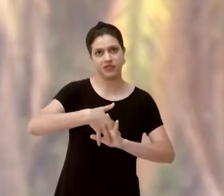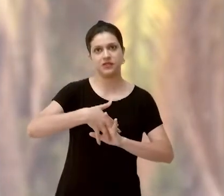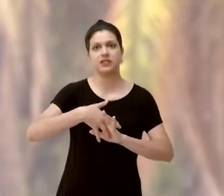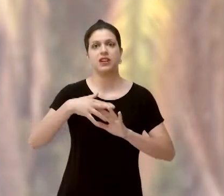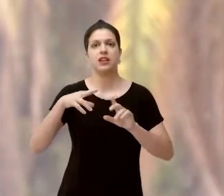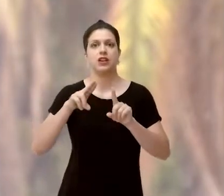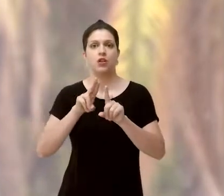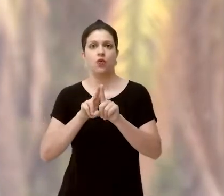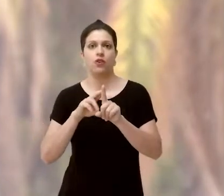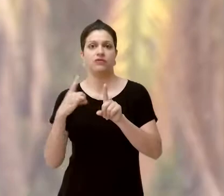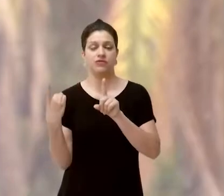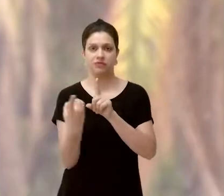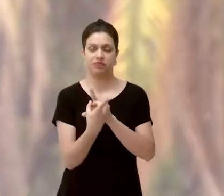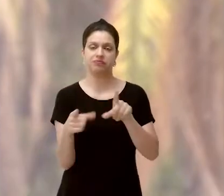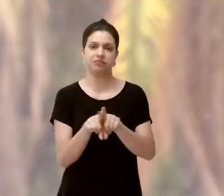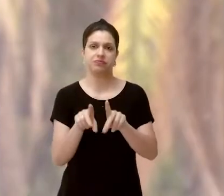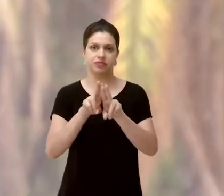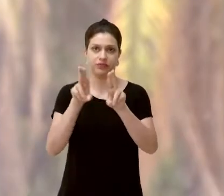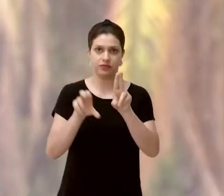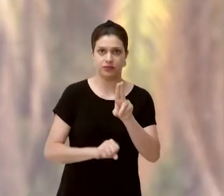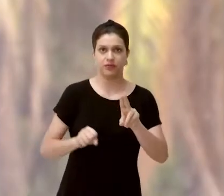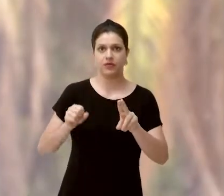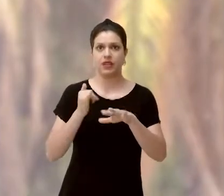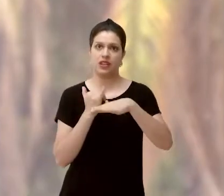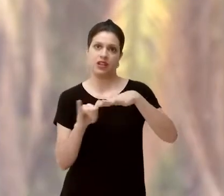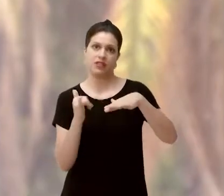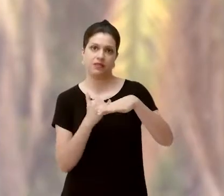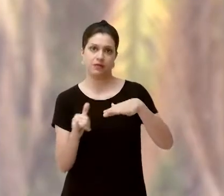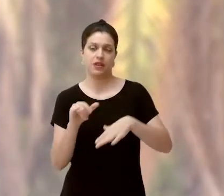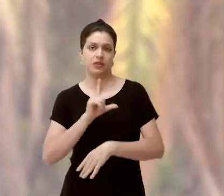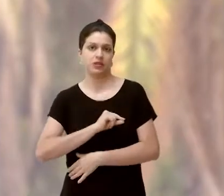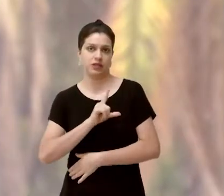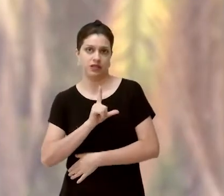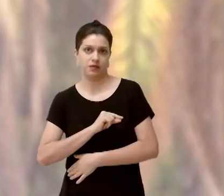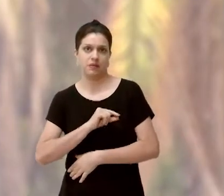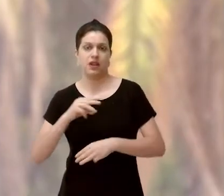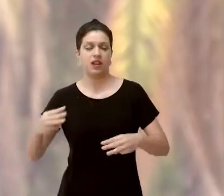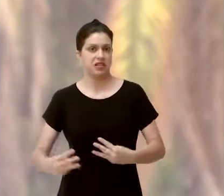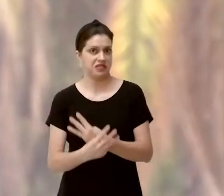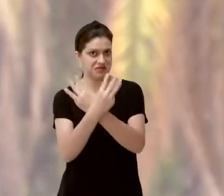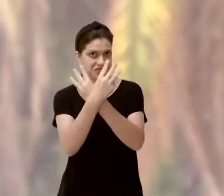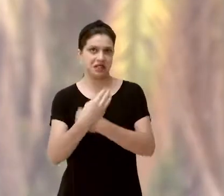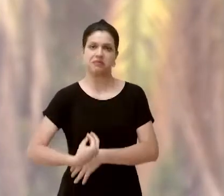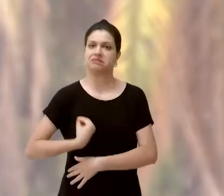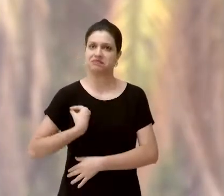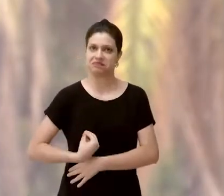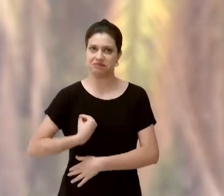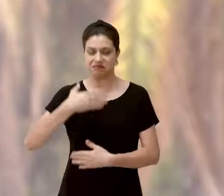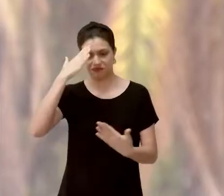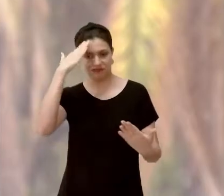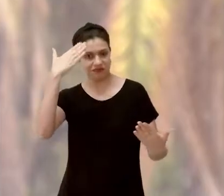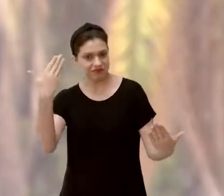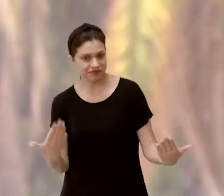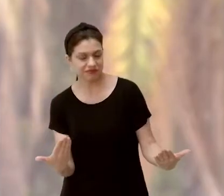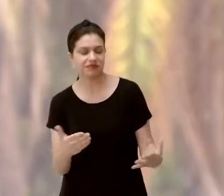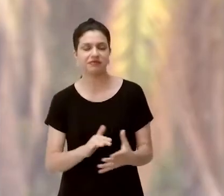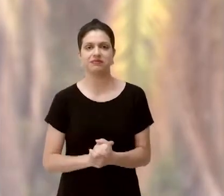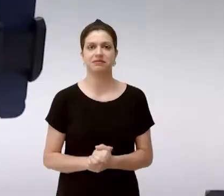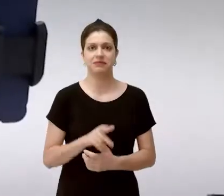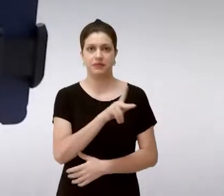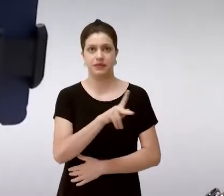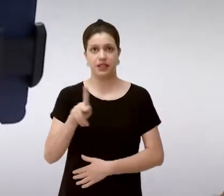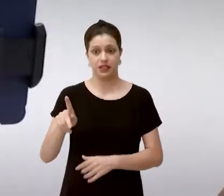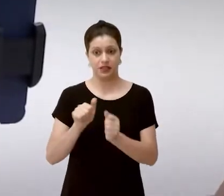UFMS, UFGD, UEMS, IFMS, o CDB e o Uniderp participaram da solenidade